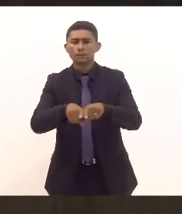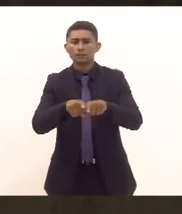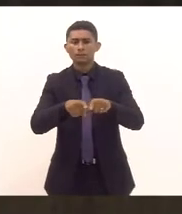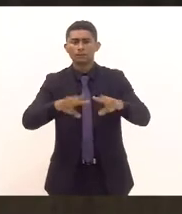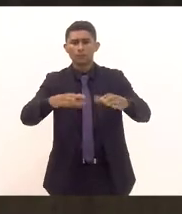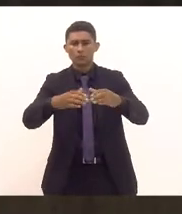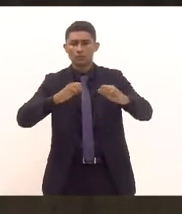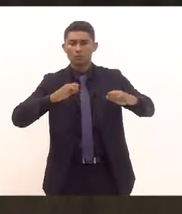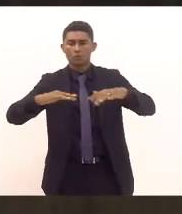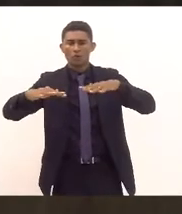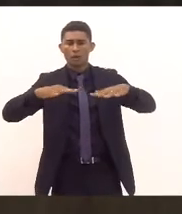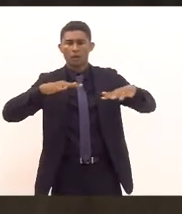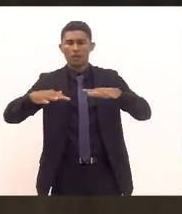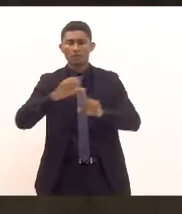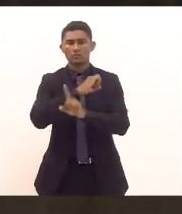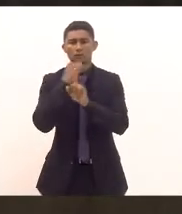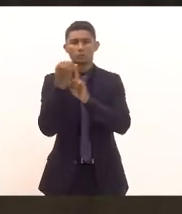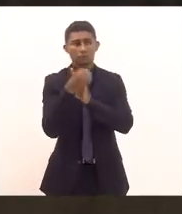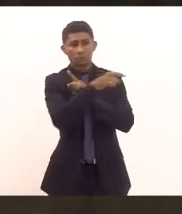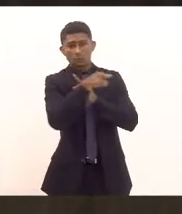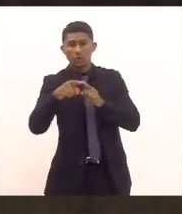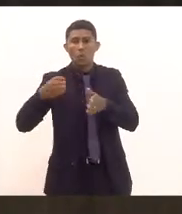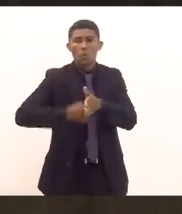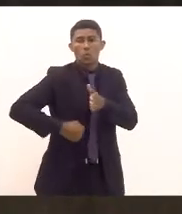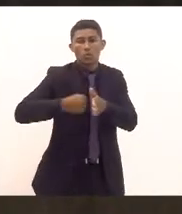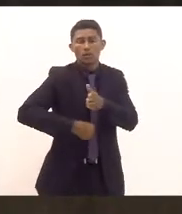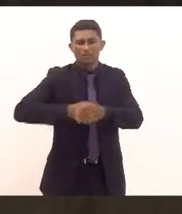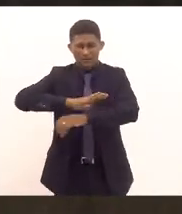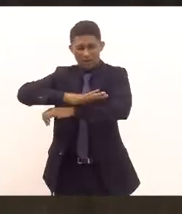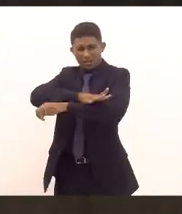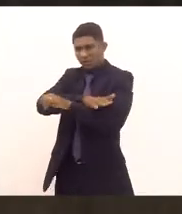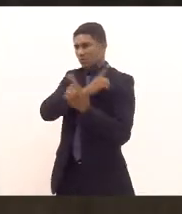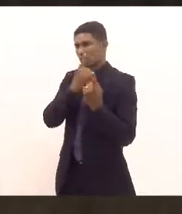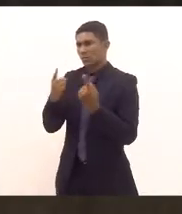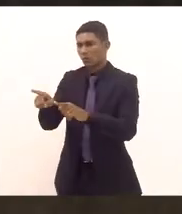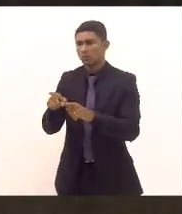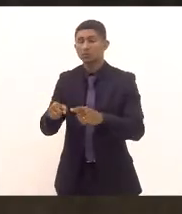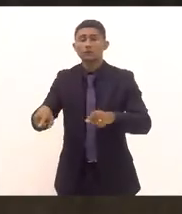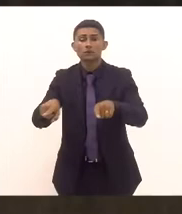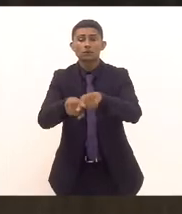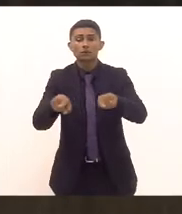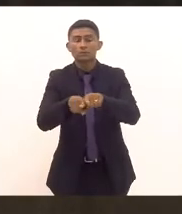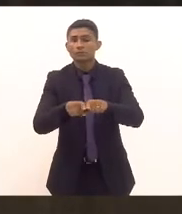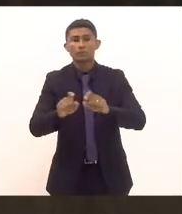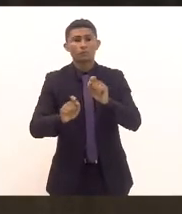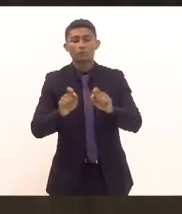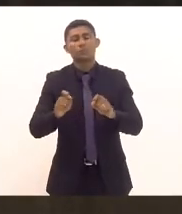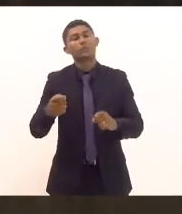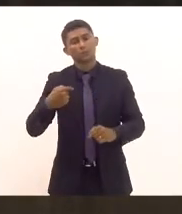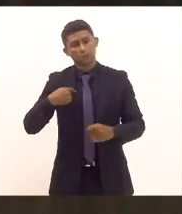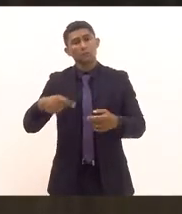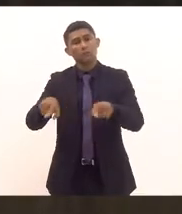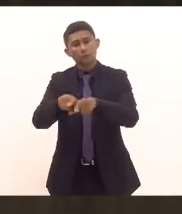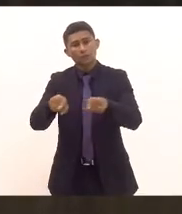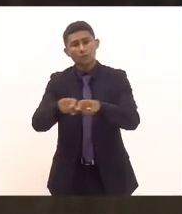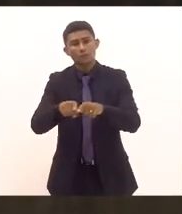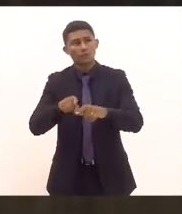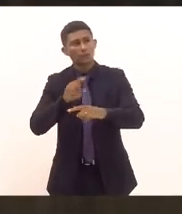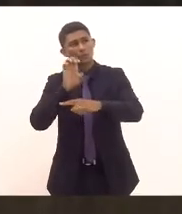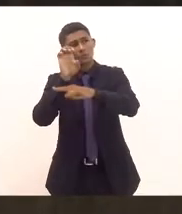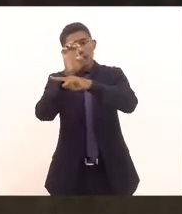movimentos sociais que lutam contra o racismo e até a senhora presidenta pude ir a